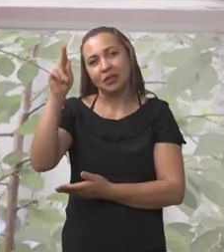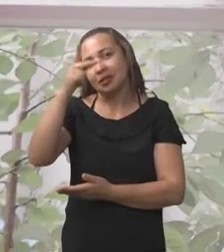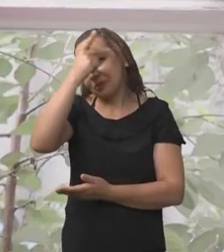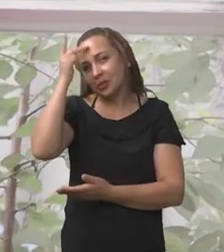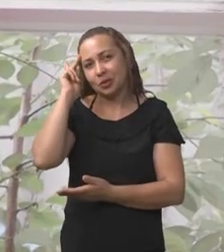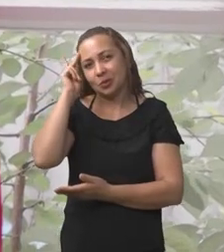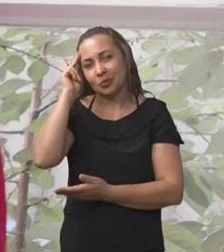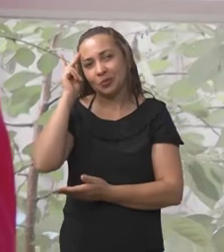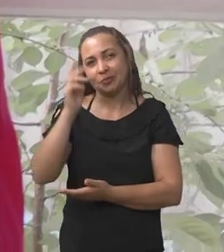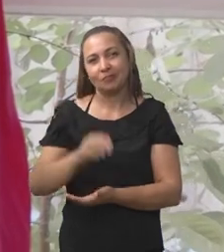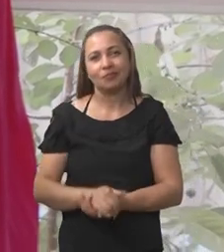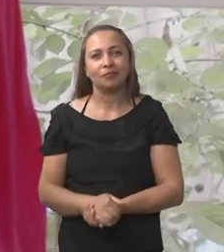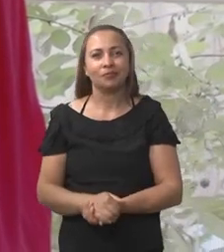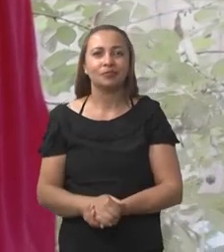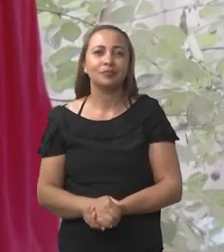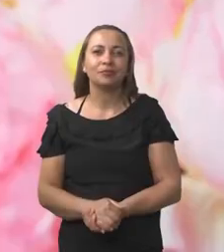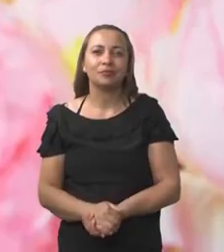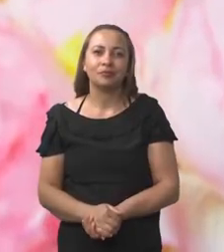pacientes.